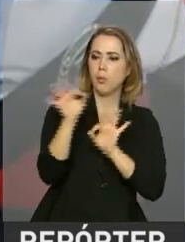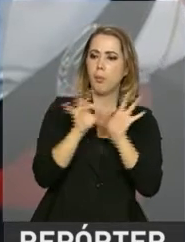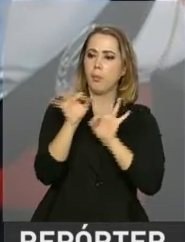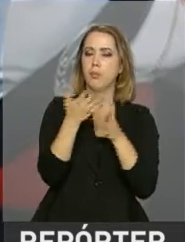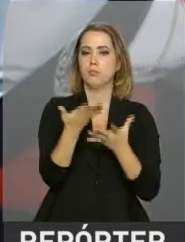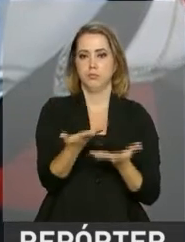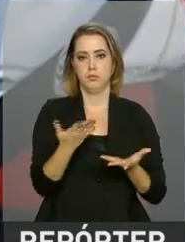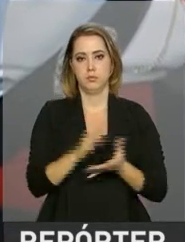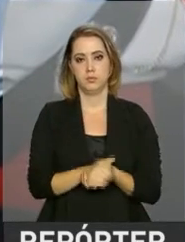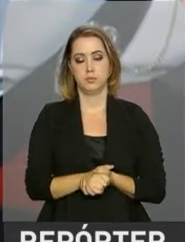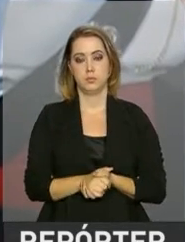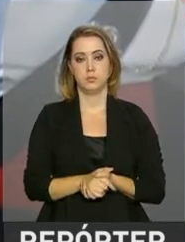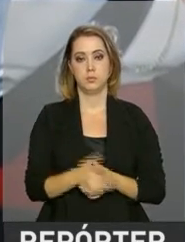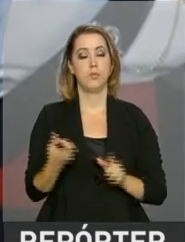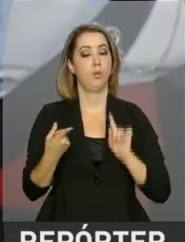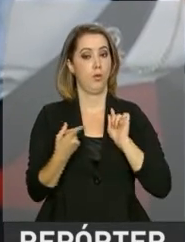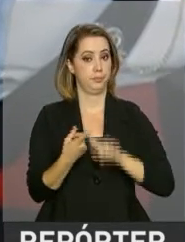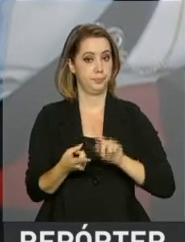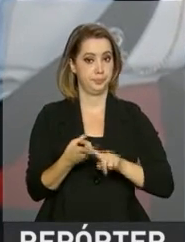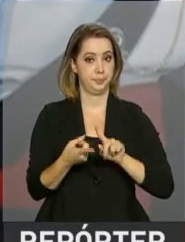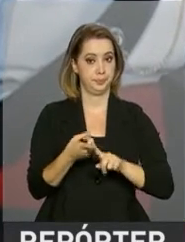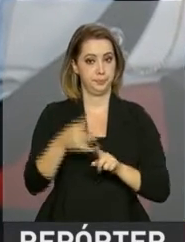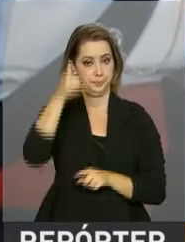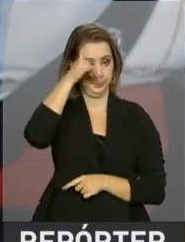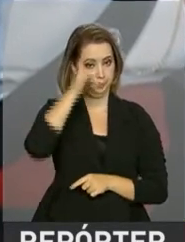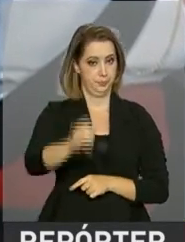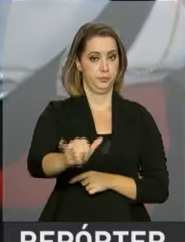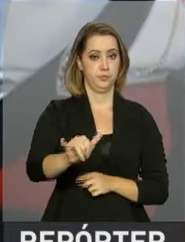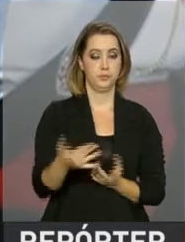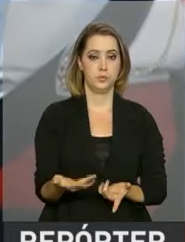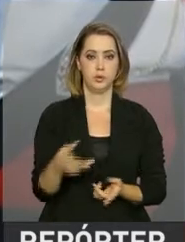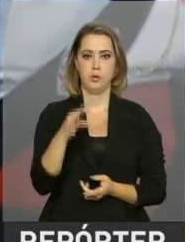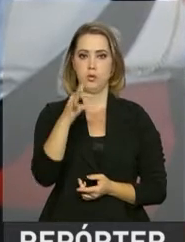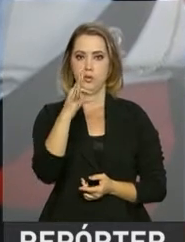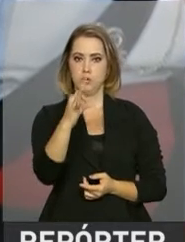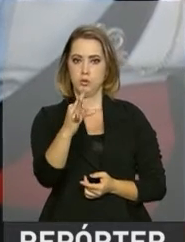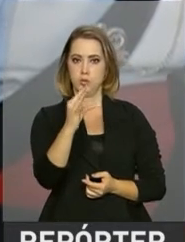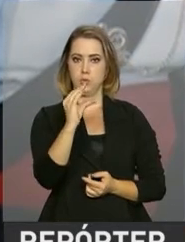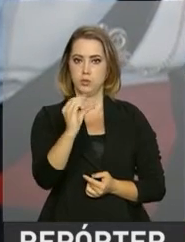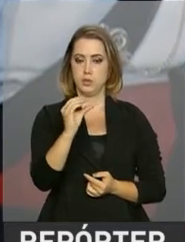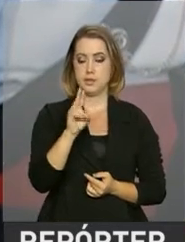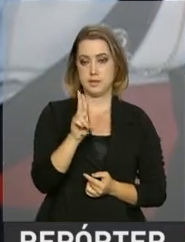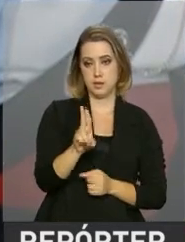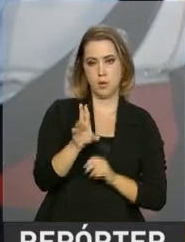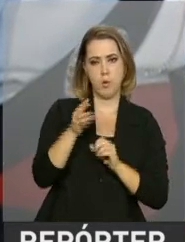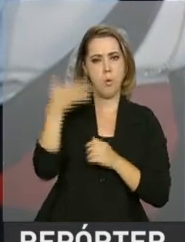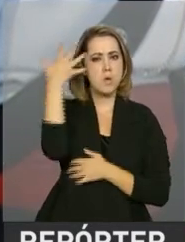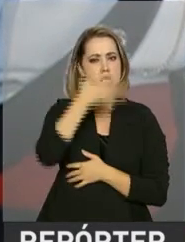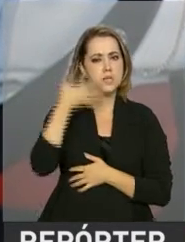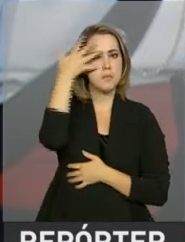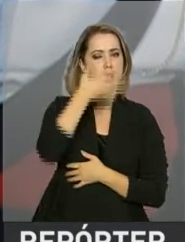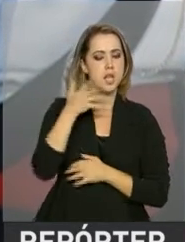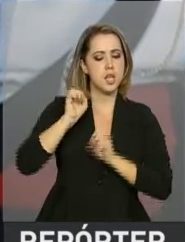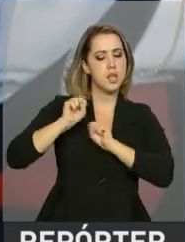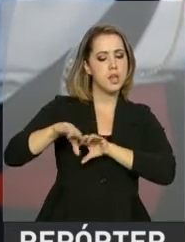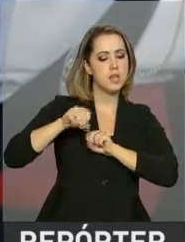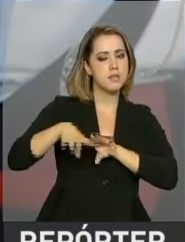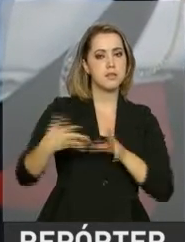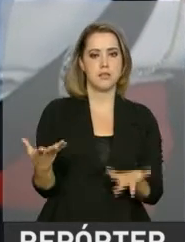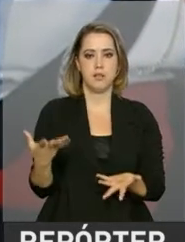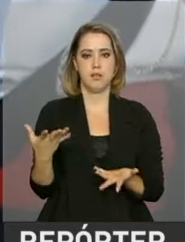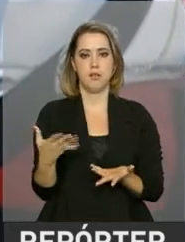linha da prevenção, o TCU age de maneira orientadora, pedagógica e